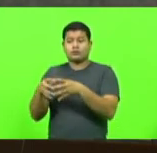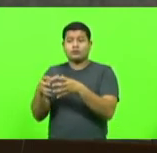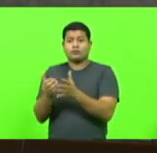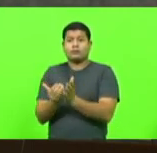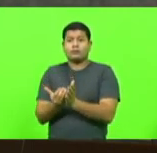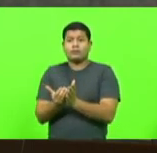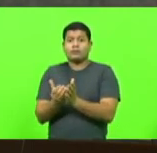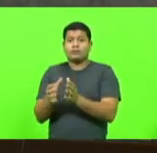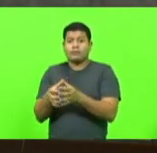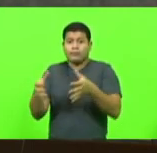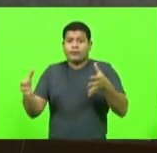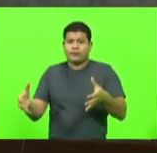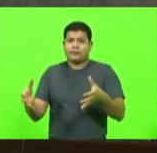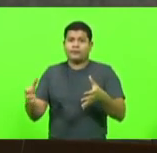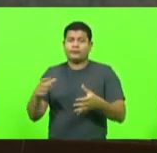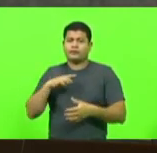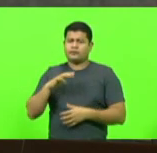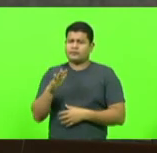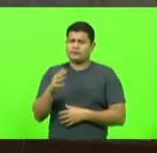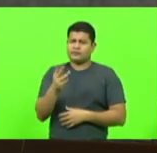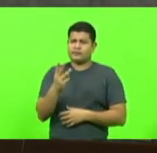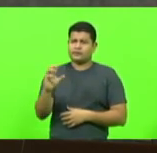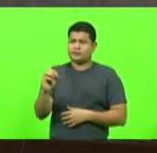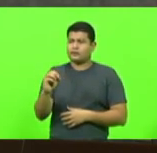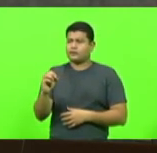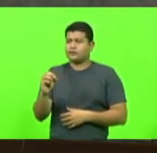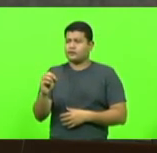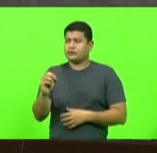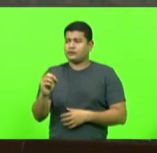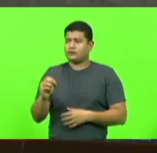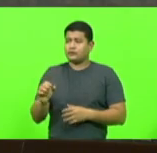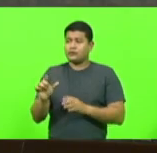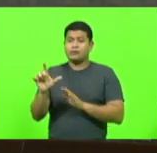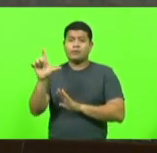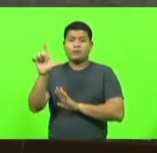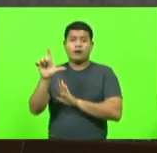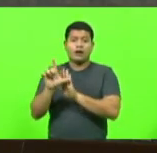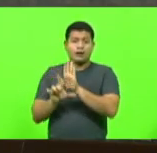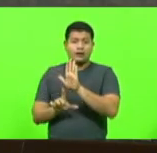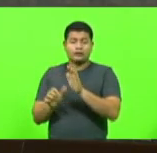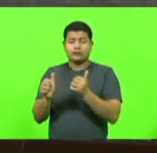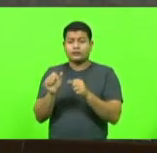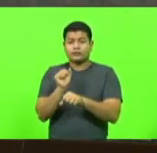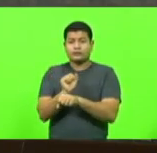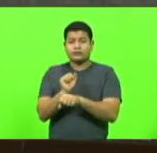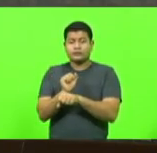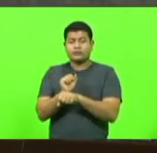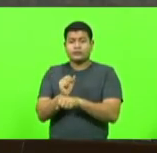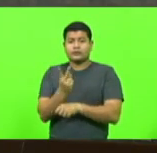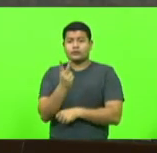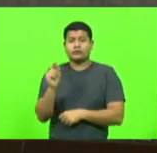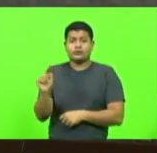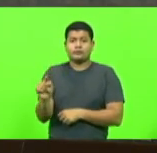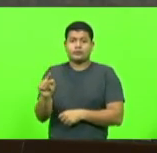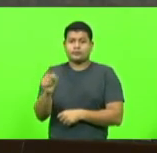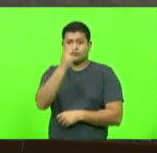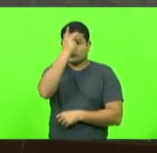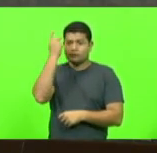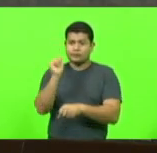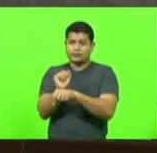média 30 fonoaudiólogos, tem uma lista de espera de mais de 2 mil pacientes.